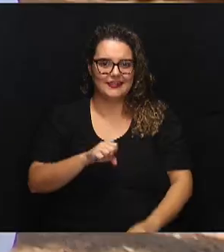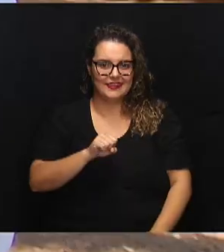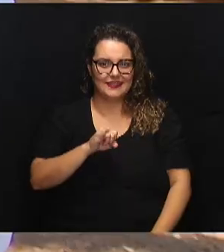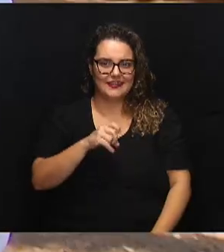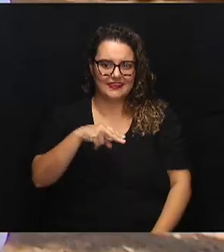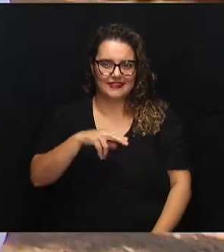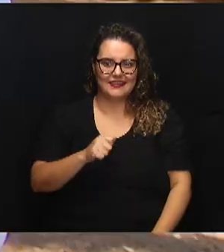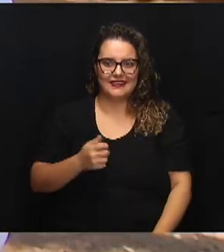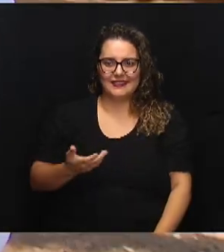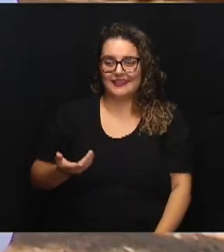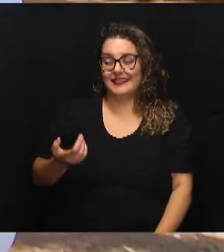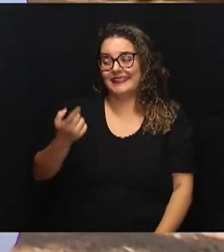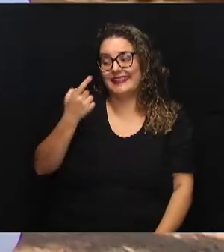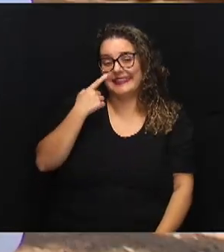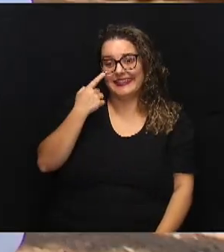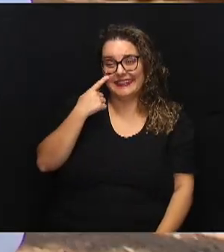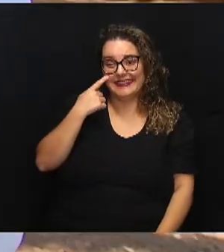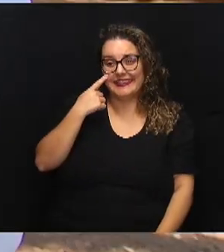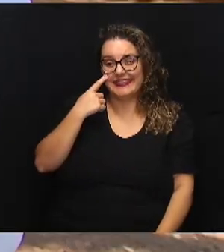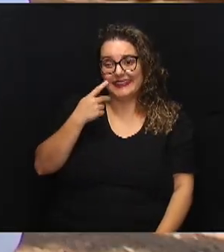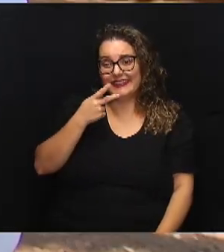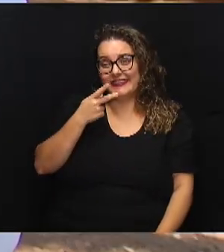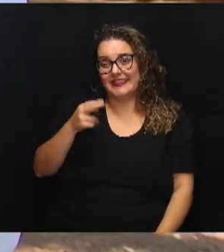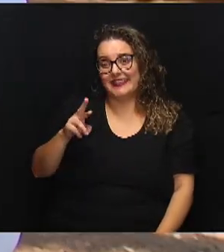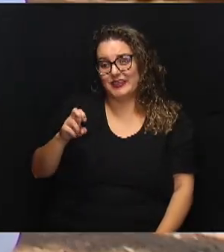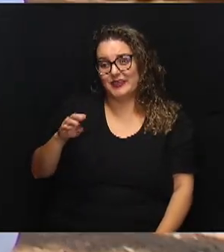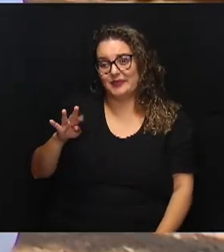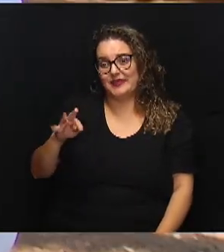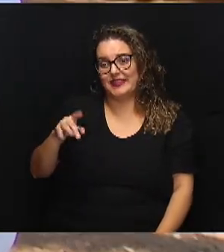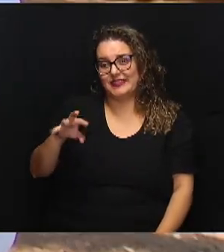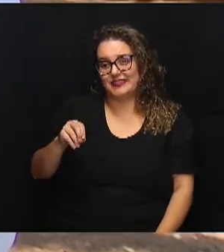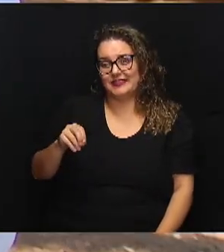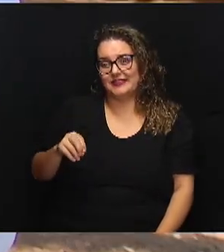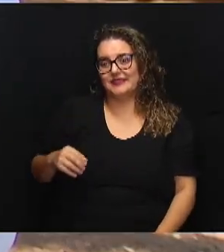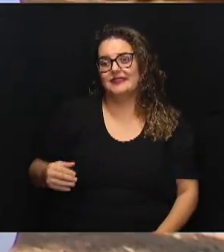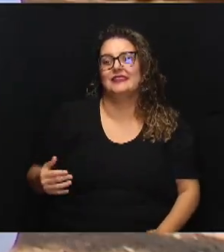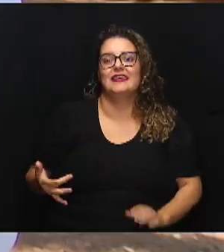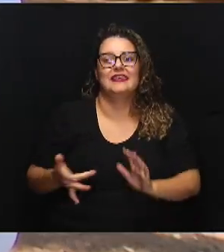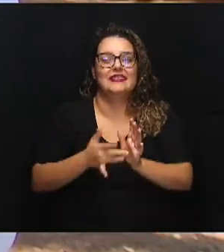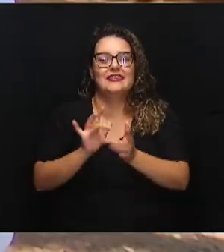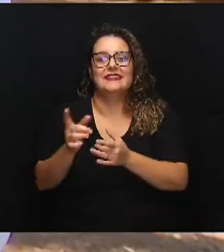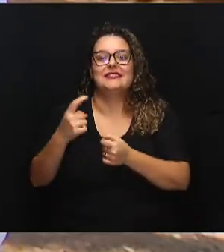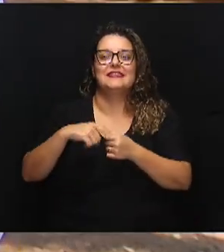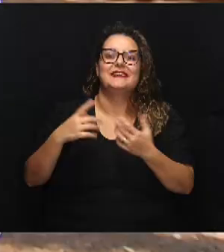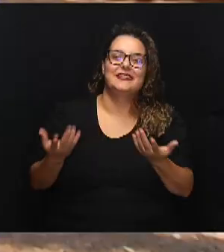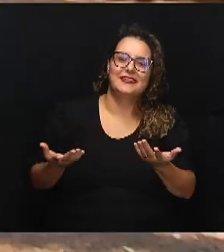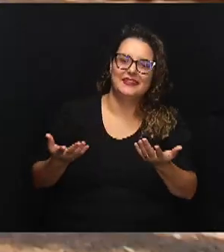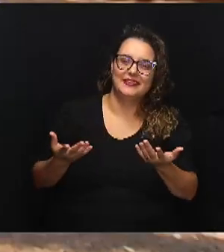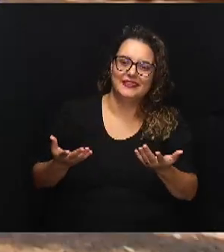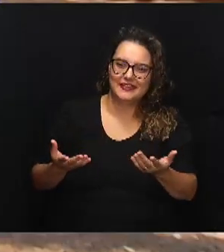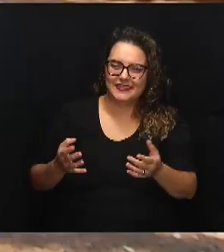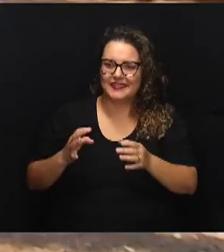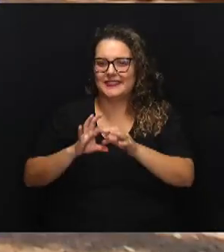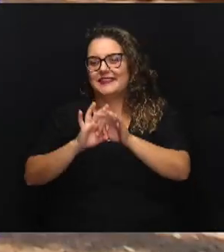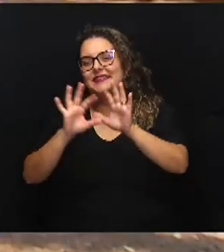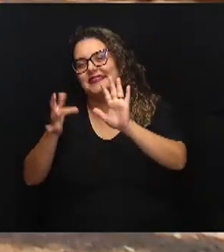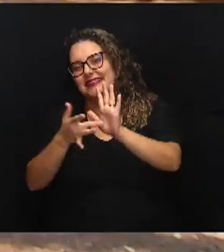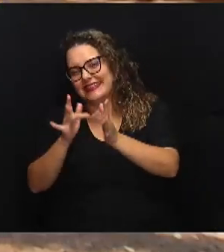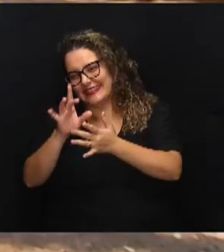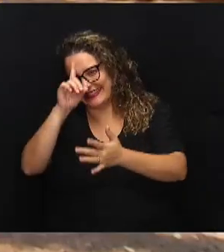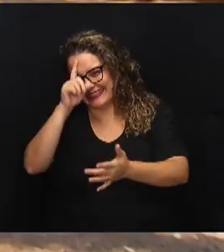Sidna? Olha, Deus, o Robertinho fala, Sidna vai ficar até Jesus voltar. Eu falo, então vamos deixar Jesus